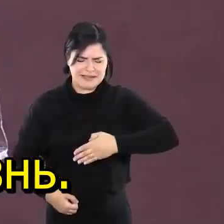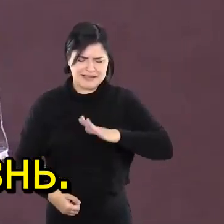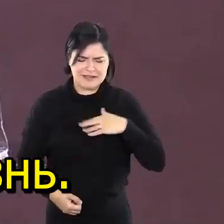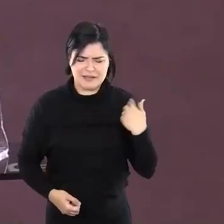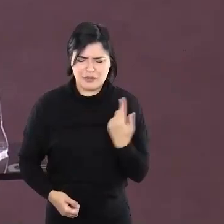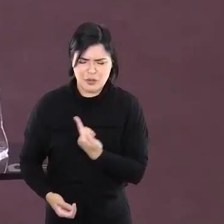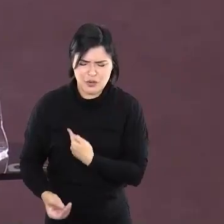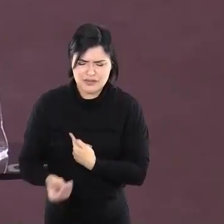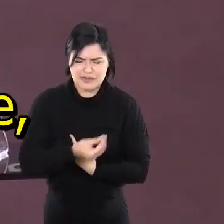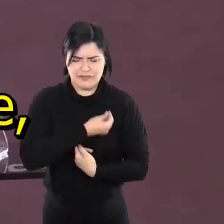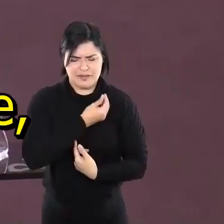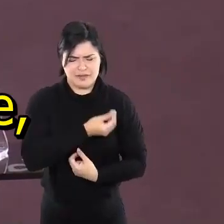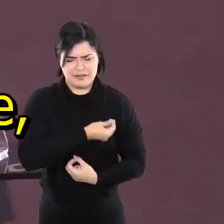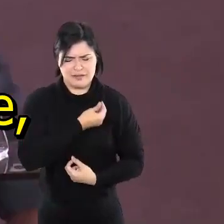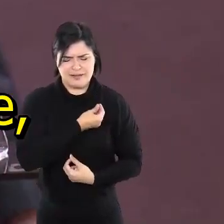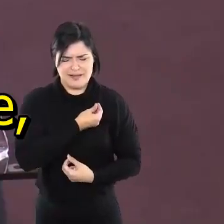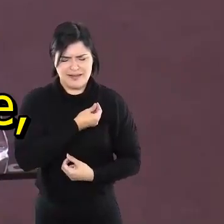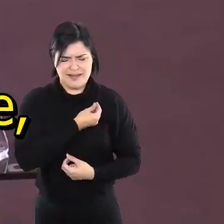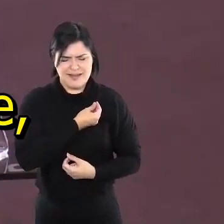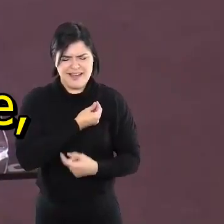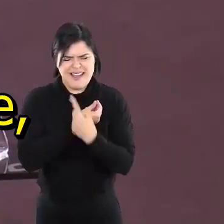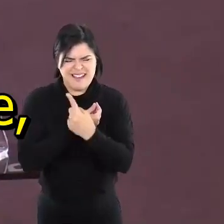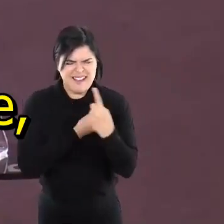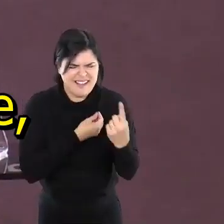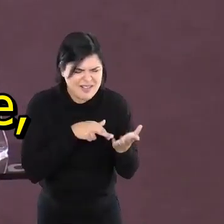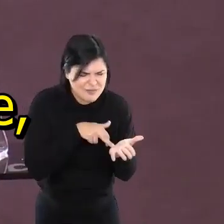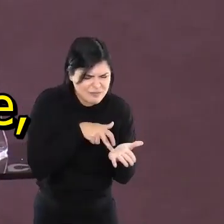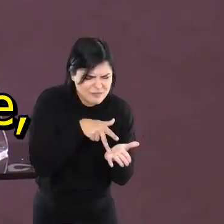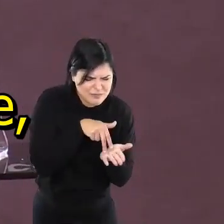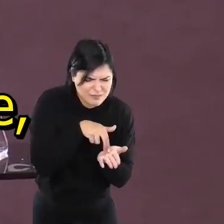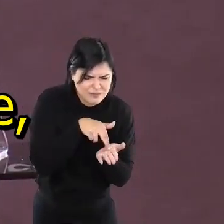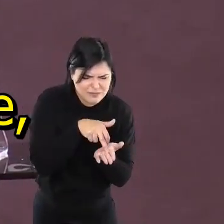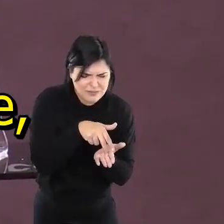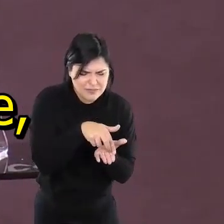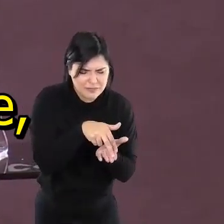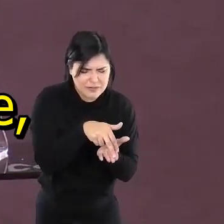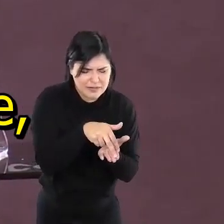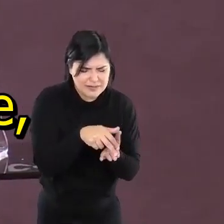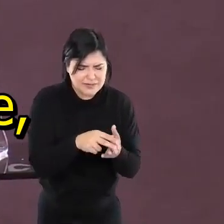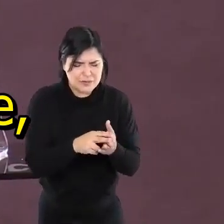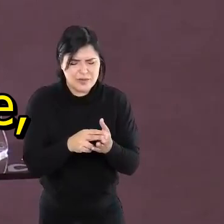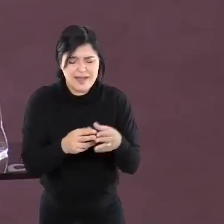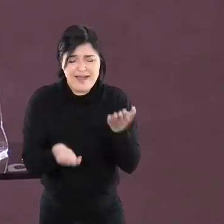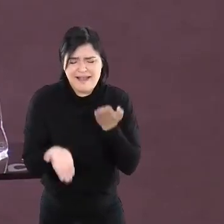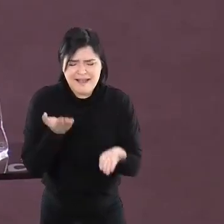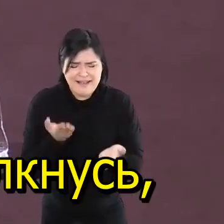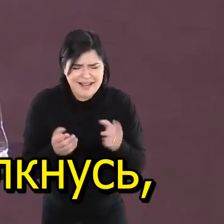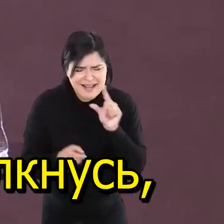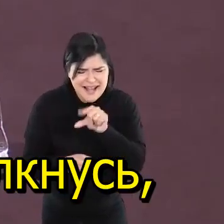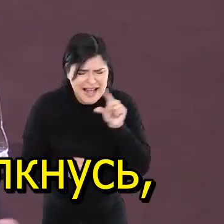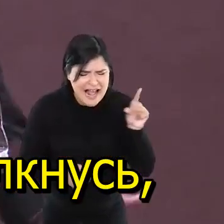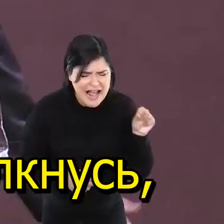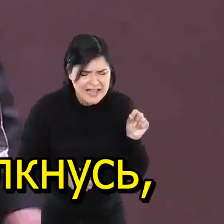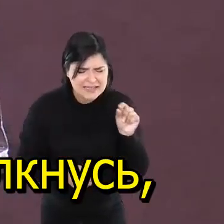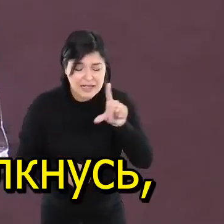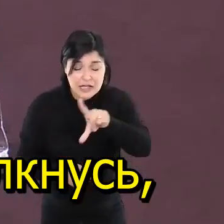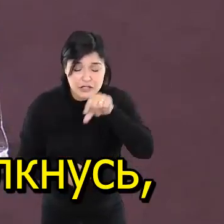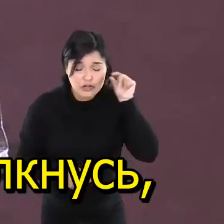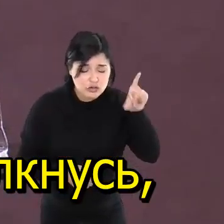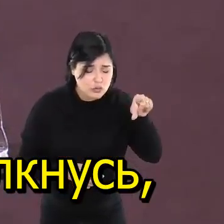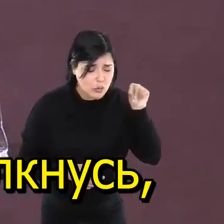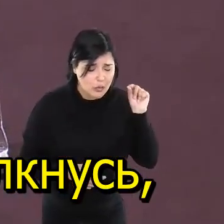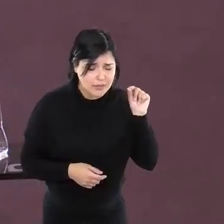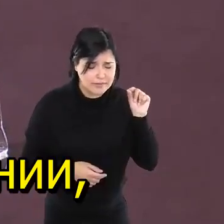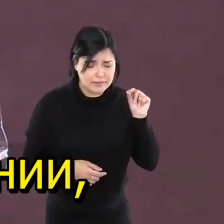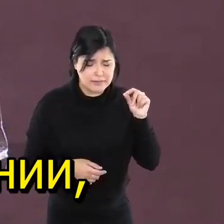vida. Cada passo que eu for dar, cada decisão que eu for tomar, cada dificuldade que eu